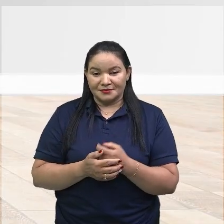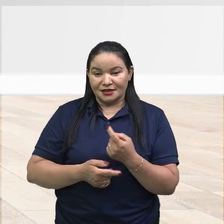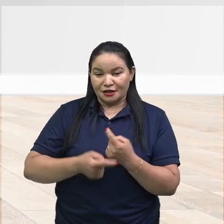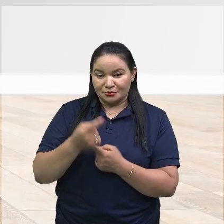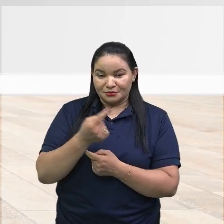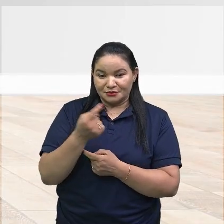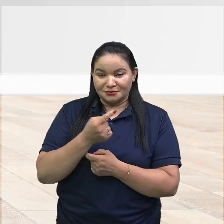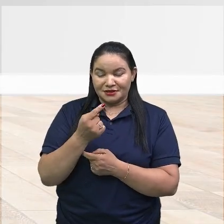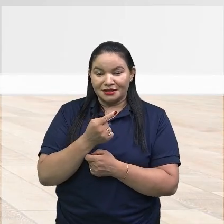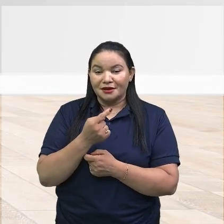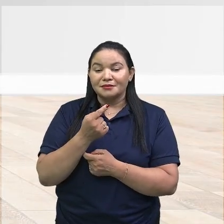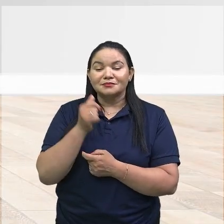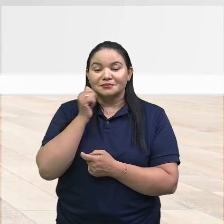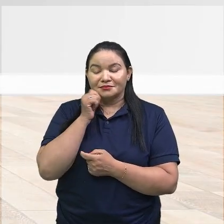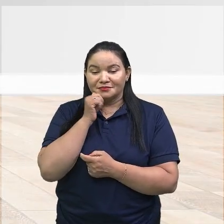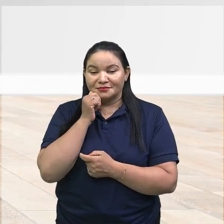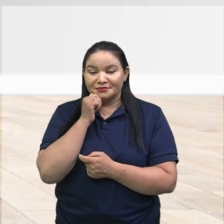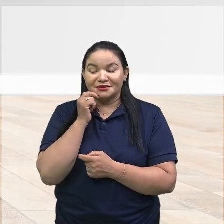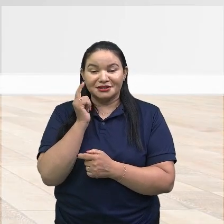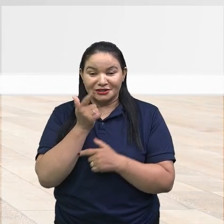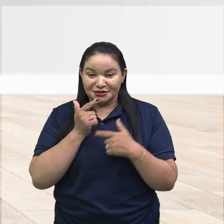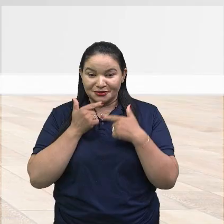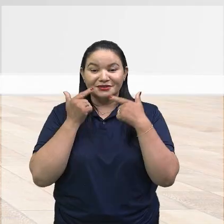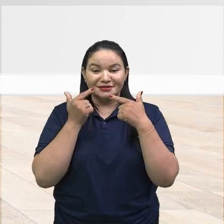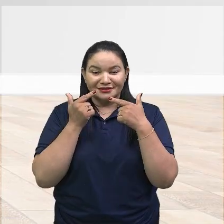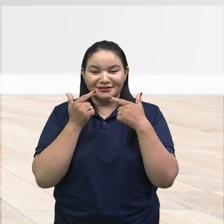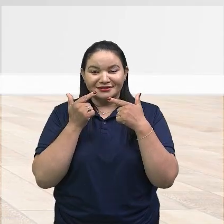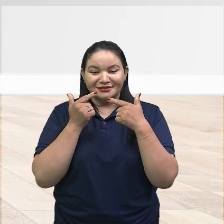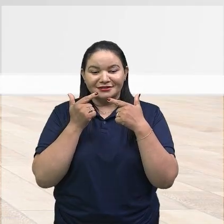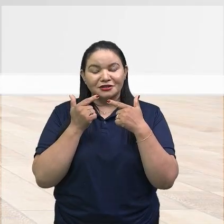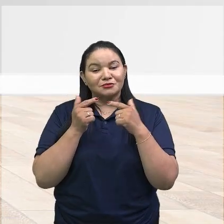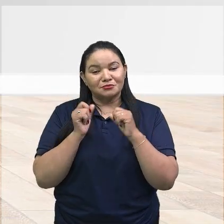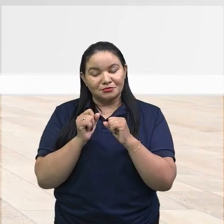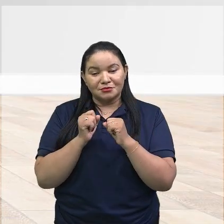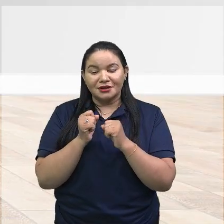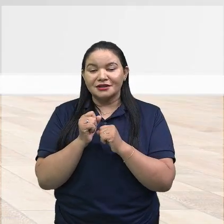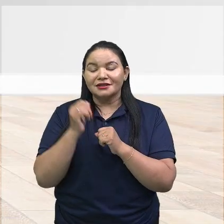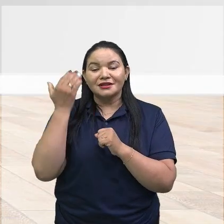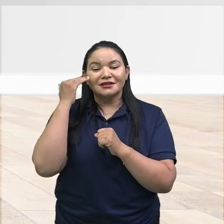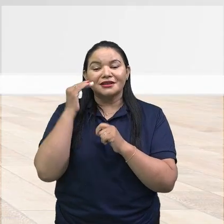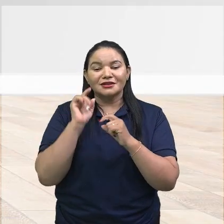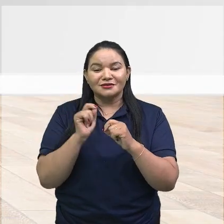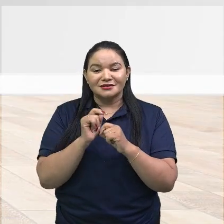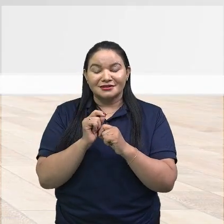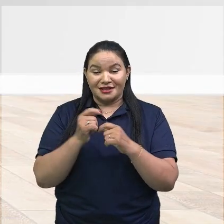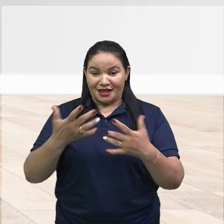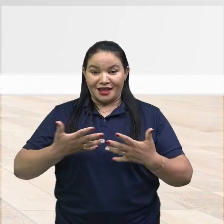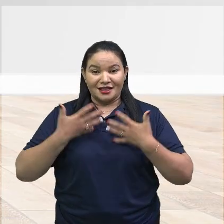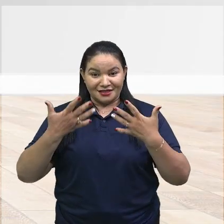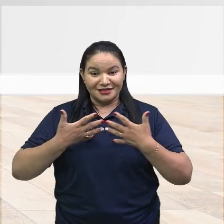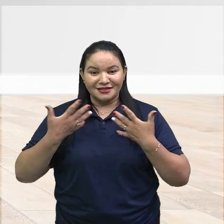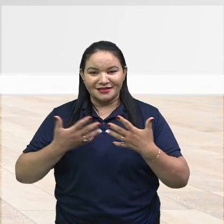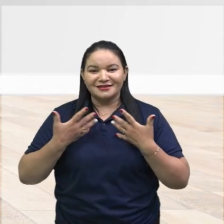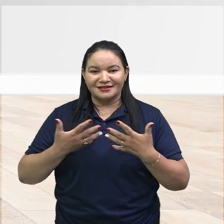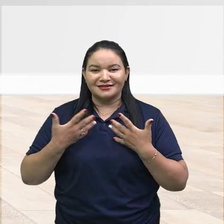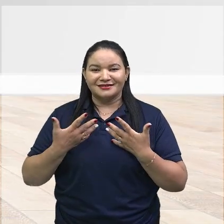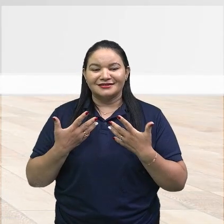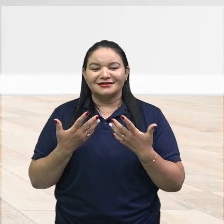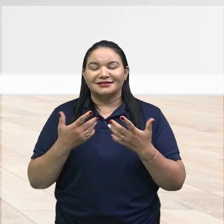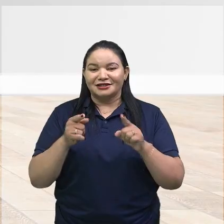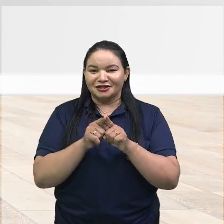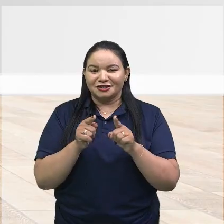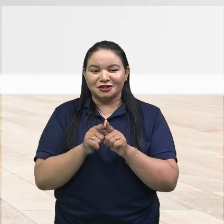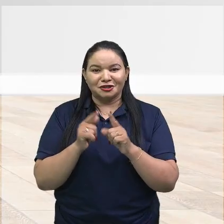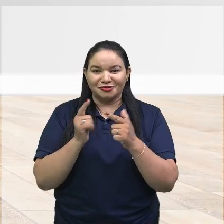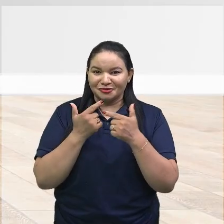aí, sorrindo, nós podemos dizer que ela está alegre, né? Satisfeita, animada, contente. Né?